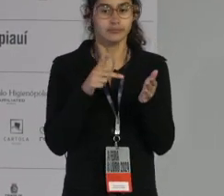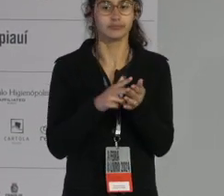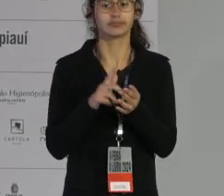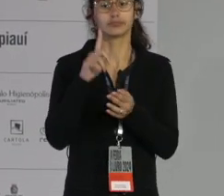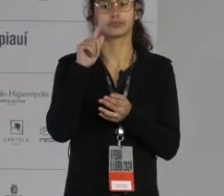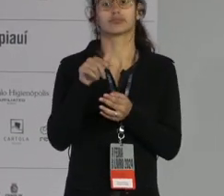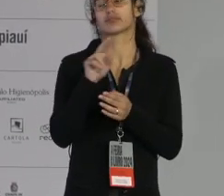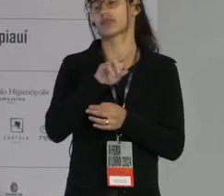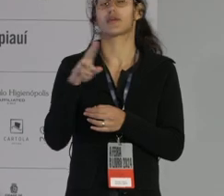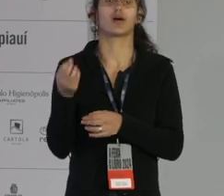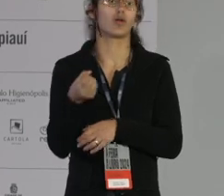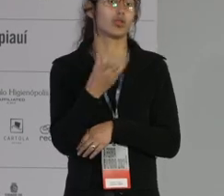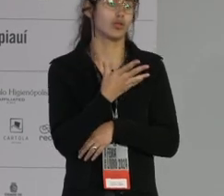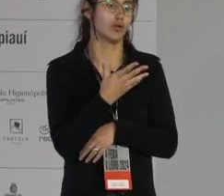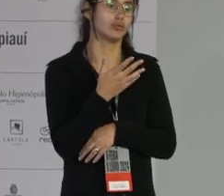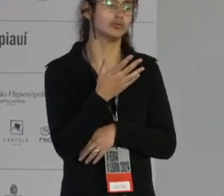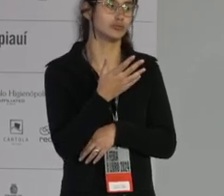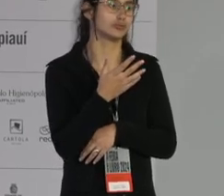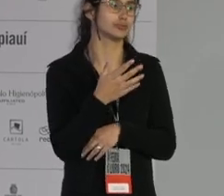bom título. Né?